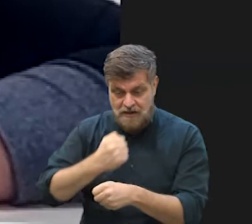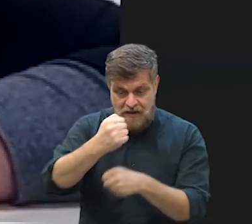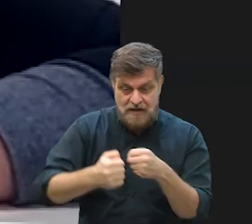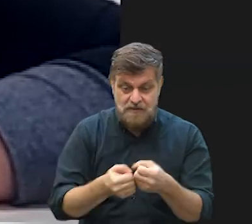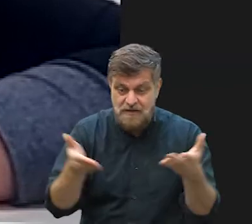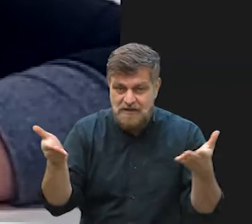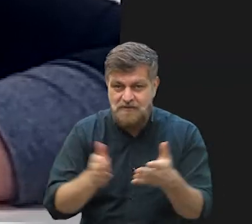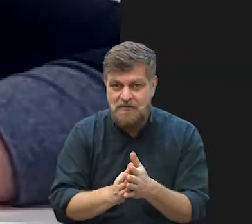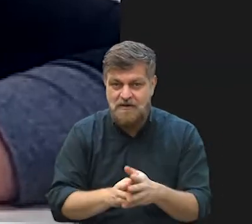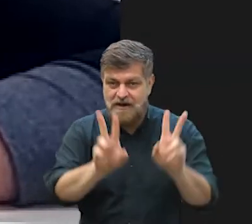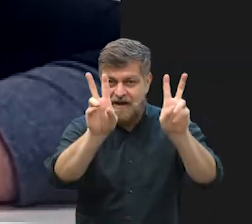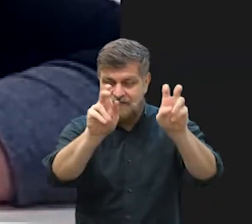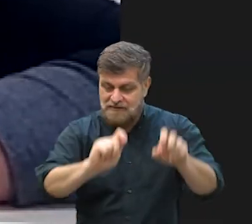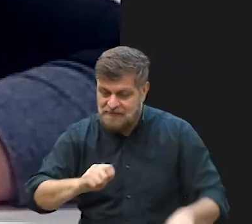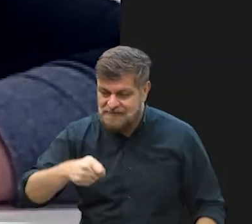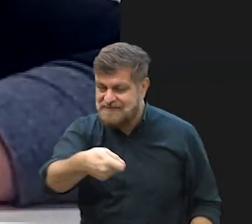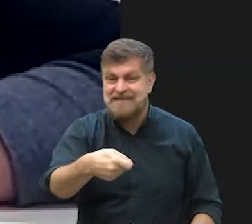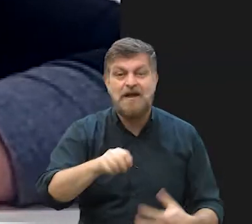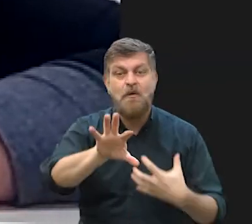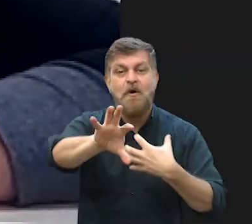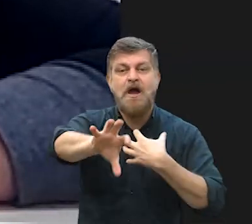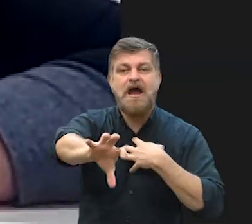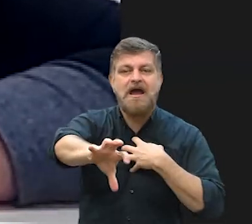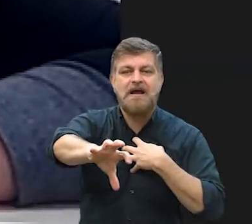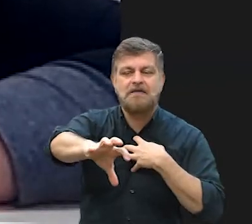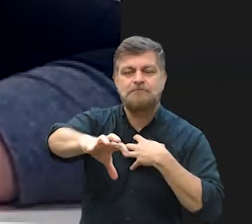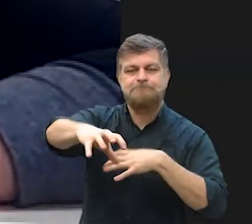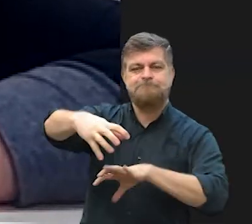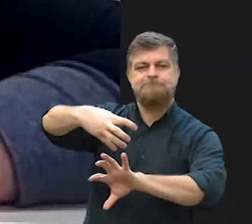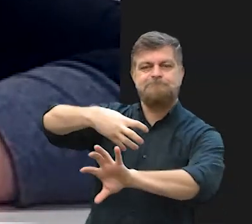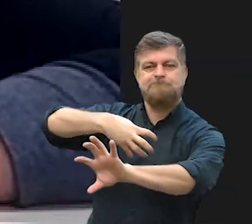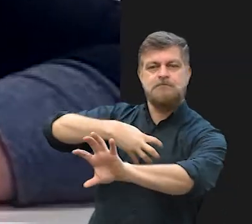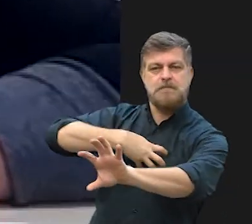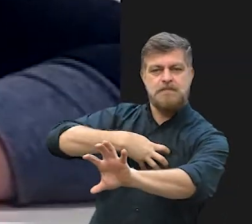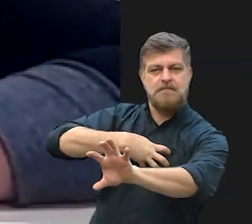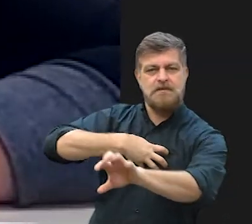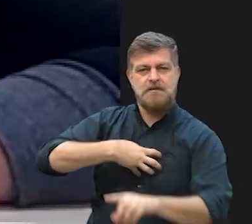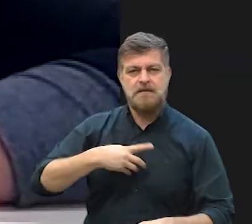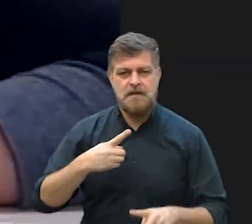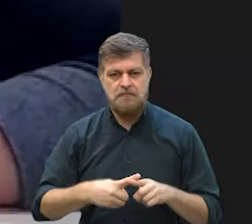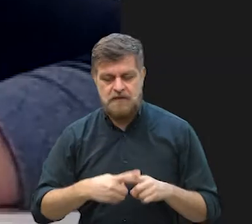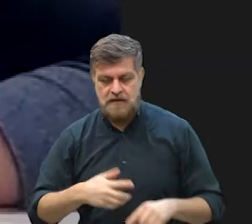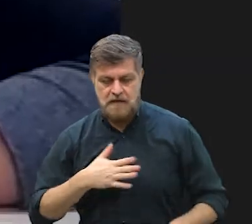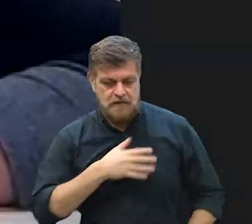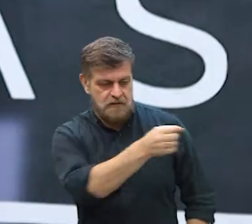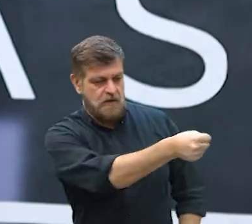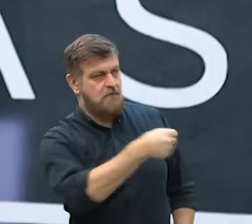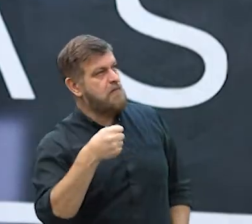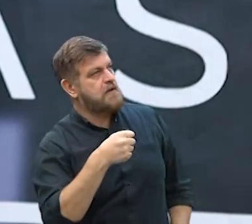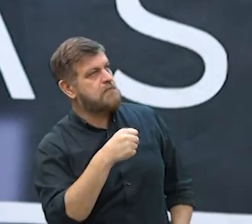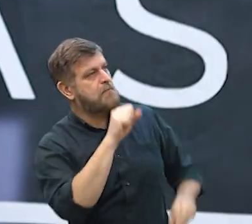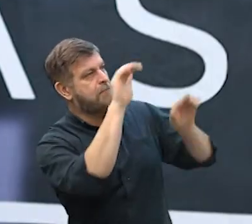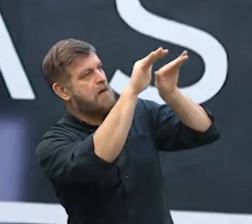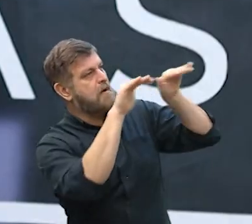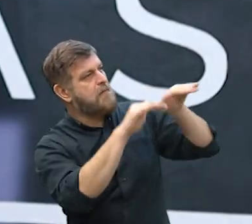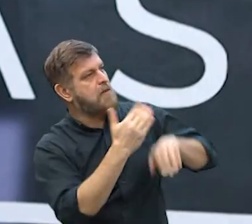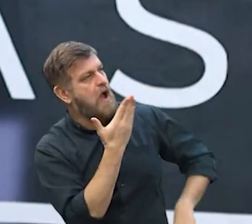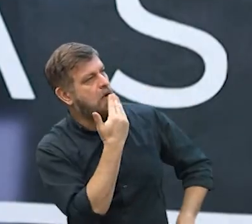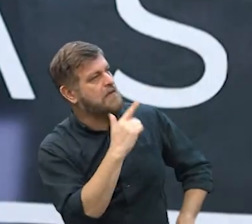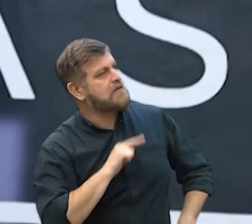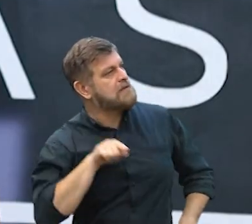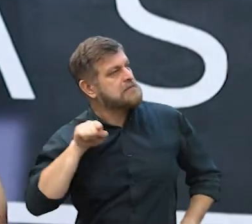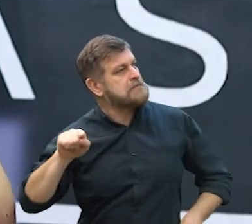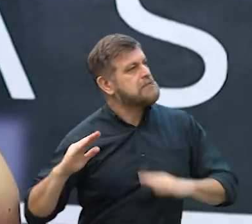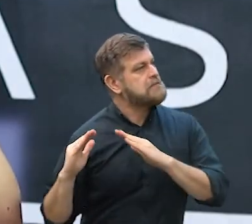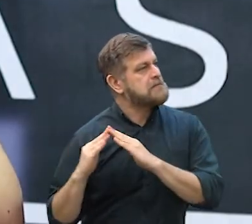falando sobre isso. Empatia, sabe? De se colocar no lugar do outro, né? Eu vou abrir minha geladeira, tá tudo bem, sim, mas na casa